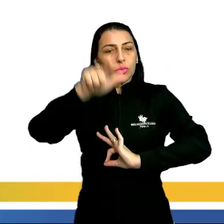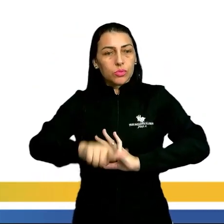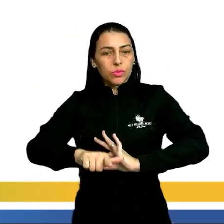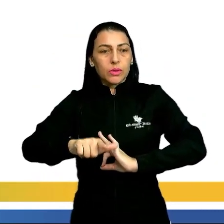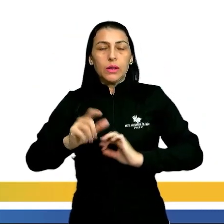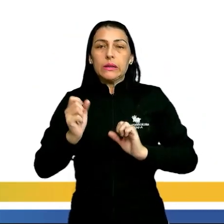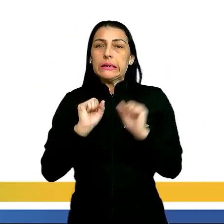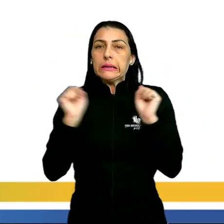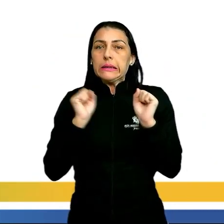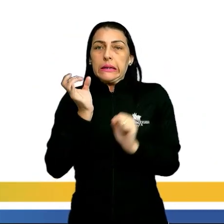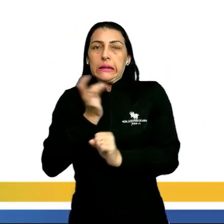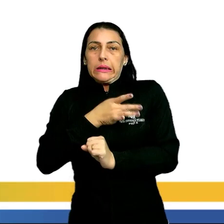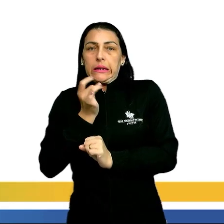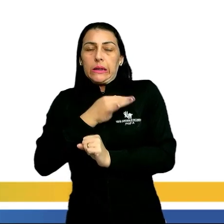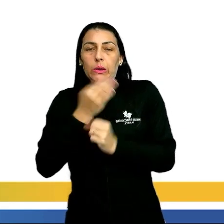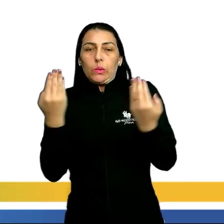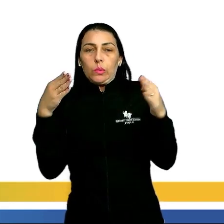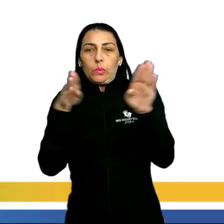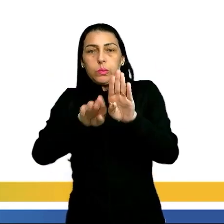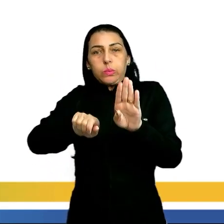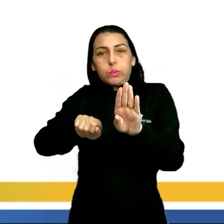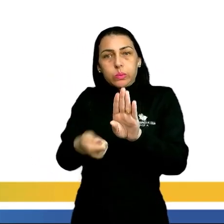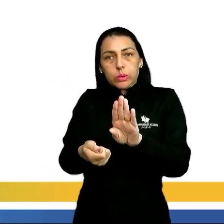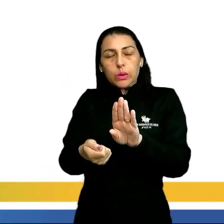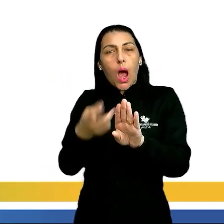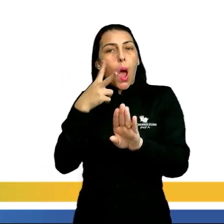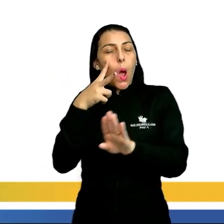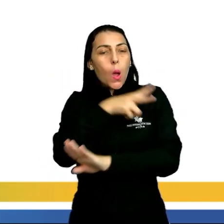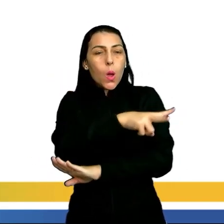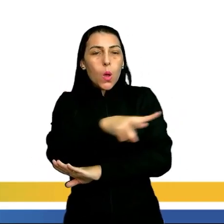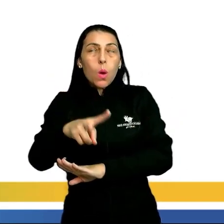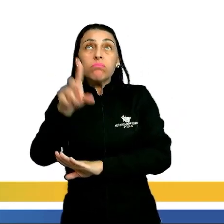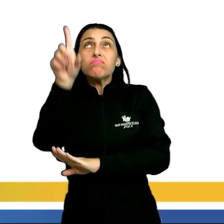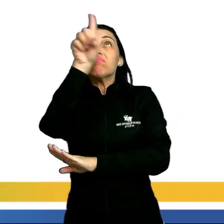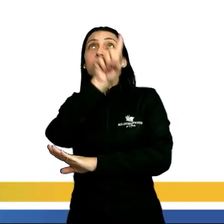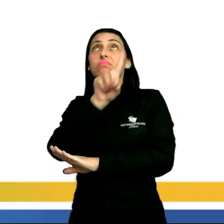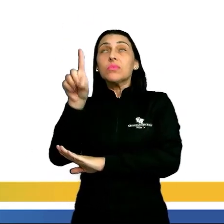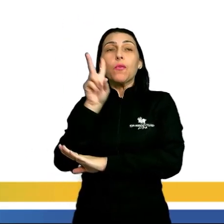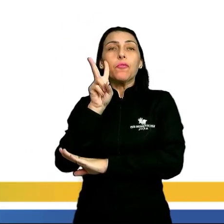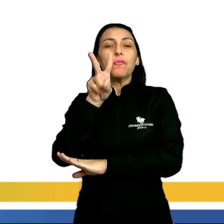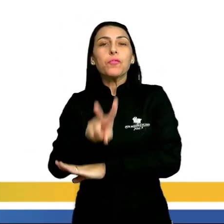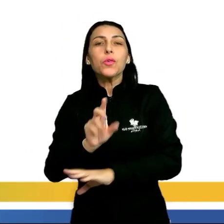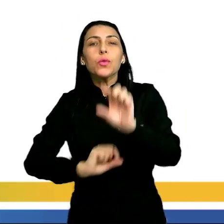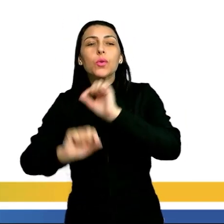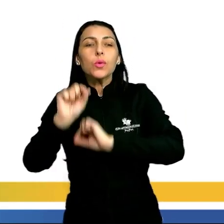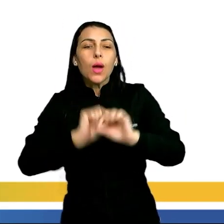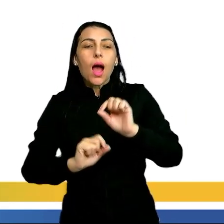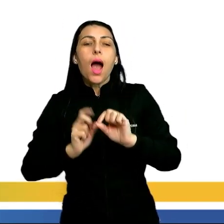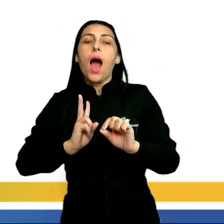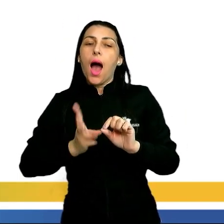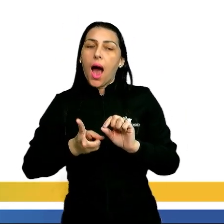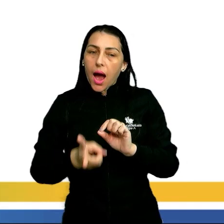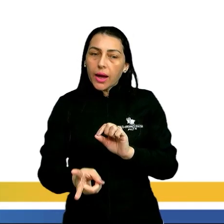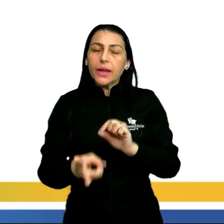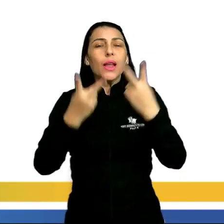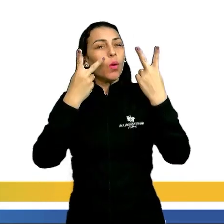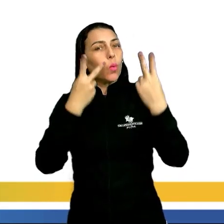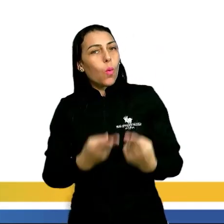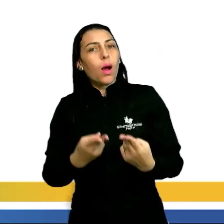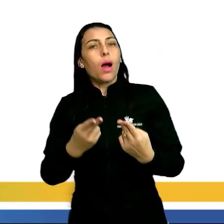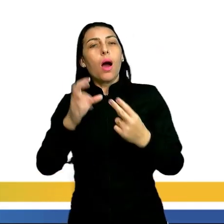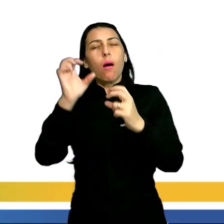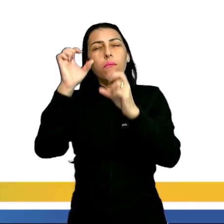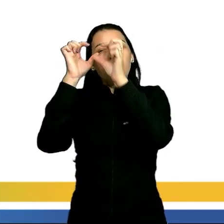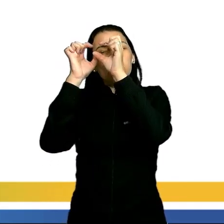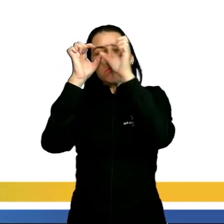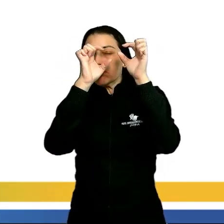ergo-me a tremer. Fecho o ferrolho e olho o teto e vejo ainda igual a um